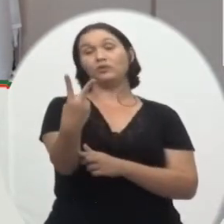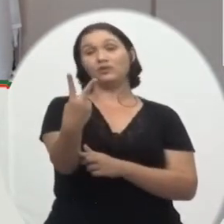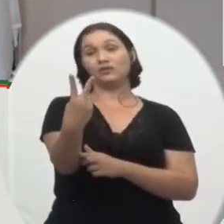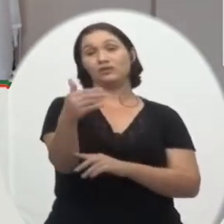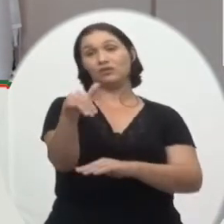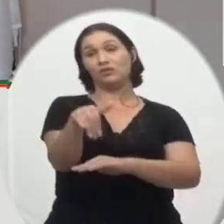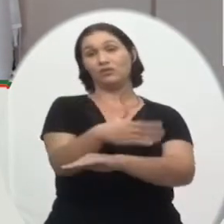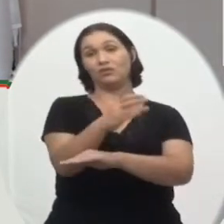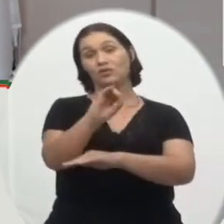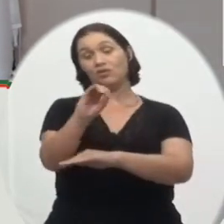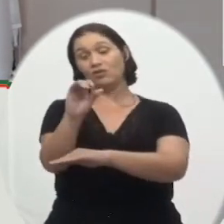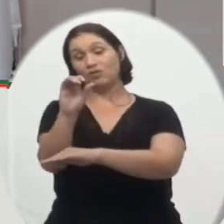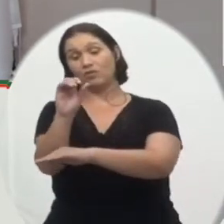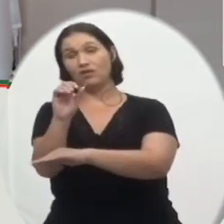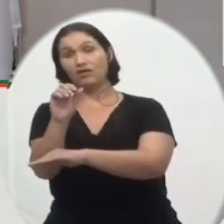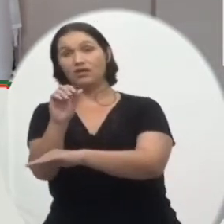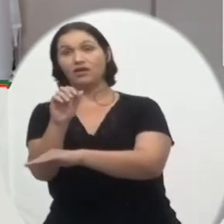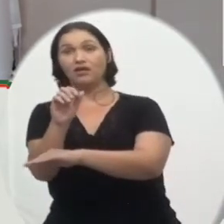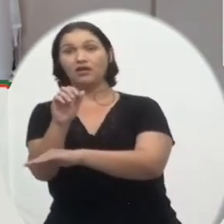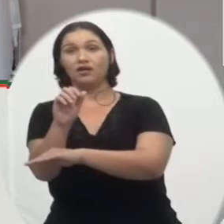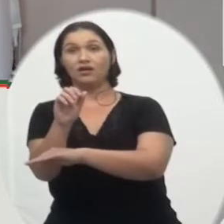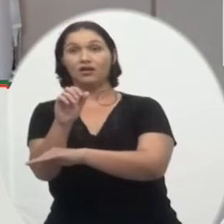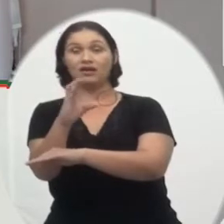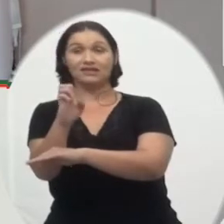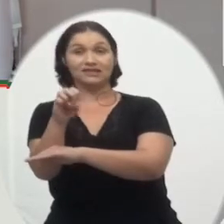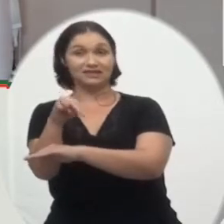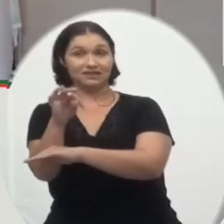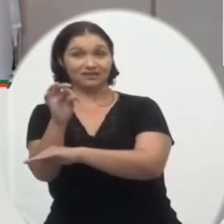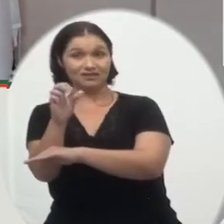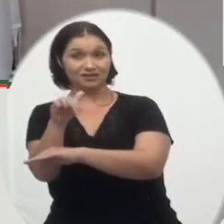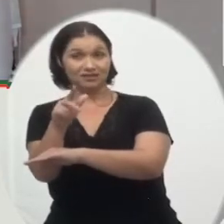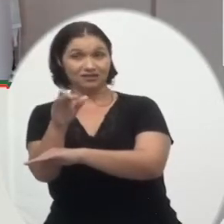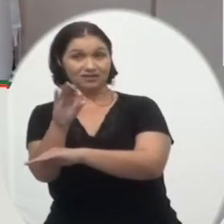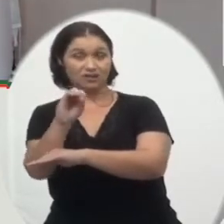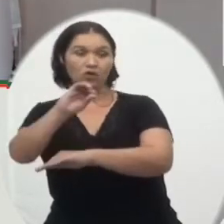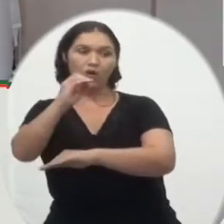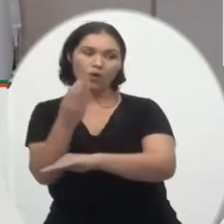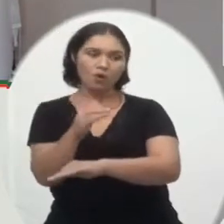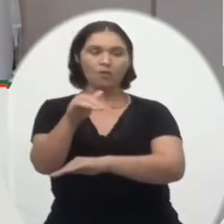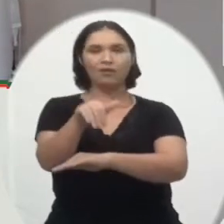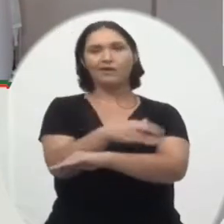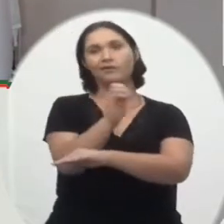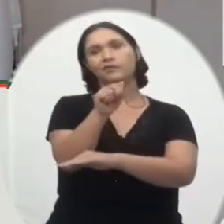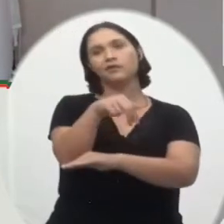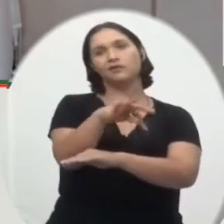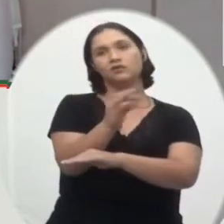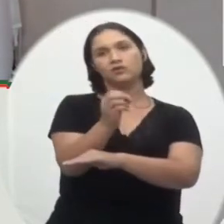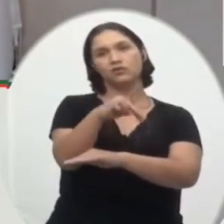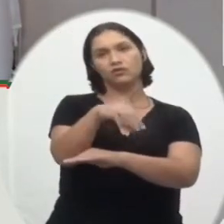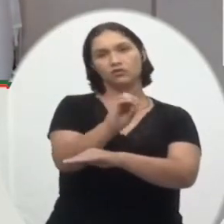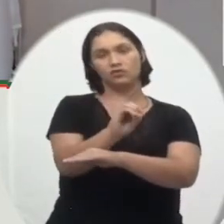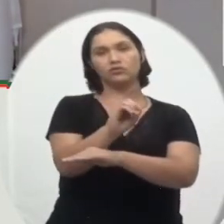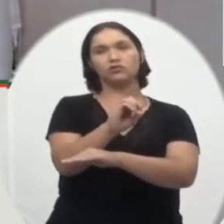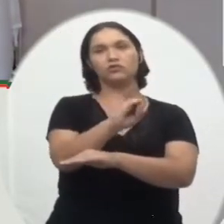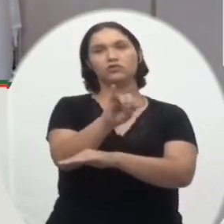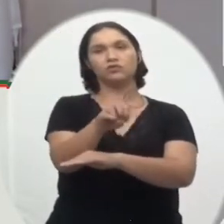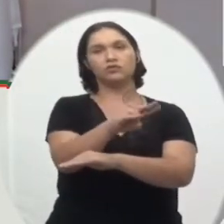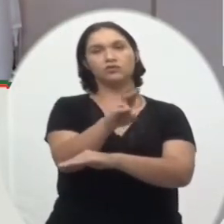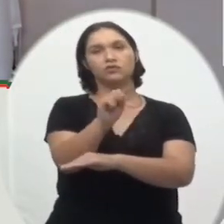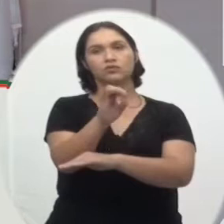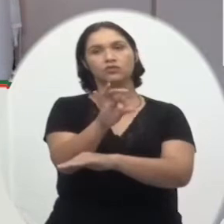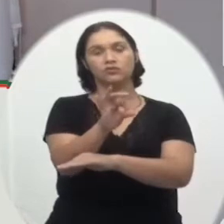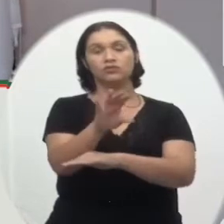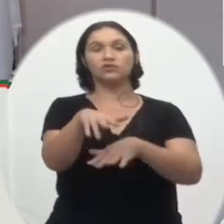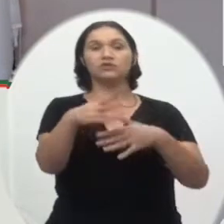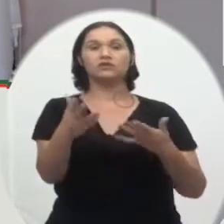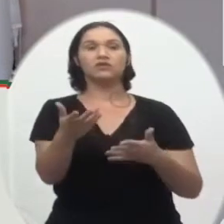Centenário, ou é Antônio Justi, que é o anel de contorno viário. Então, fazendo mais essa rua, eu acho que é uma obra importante, é uma obra que a gente